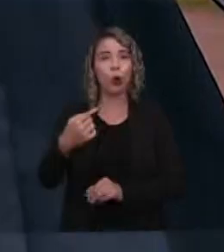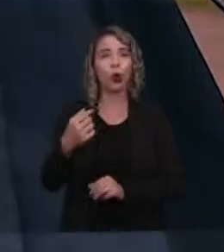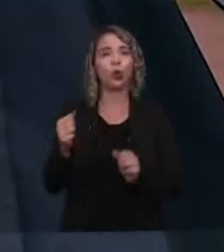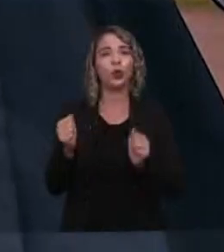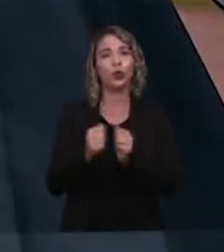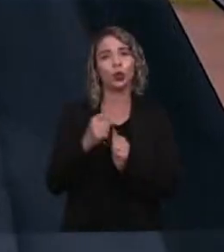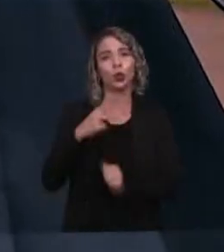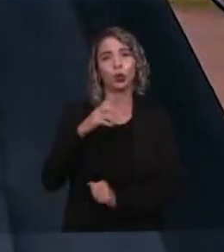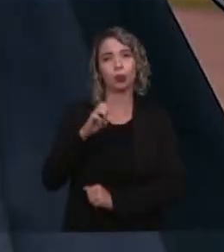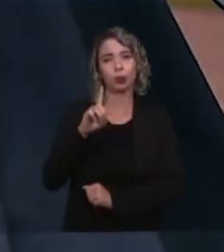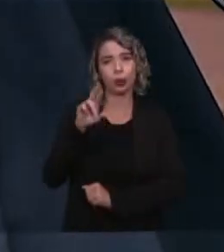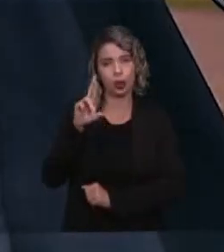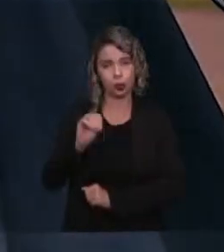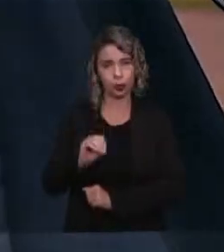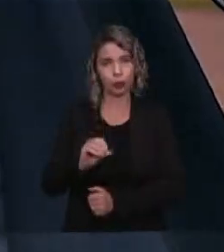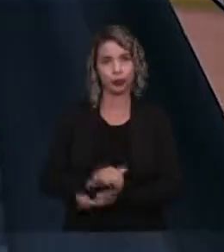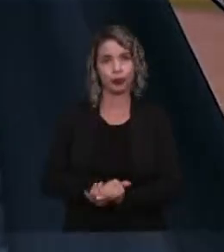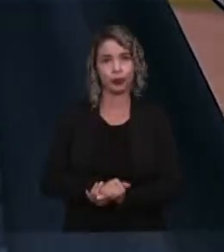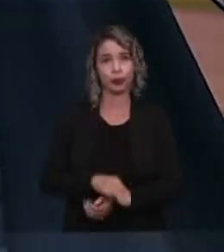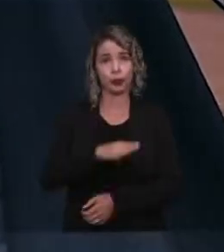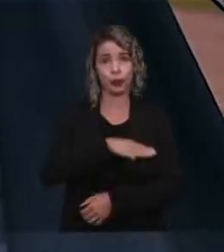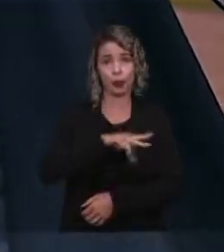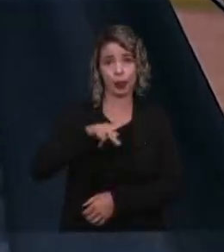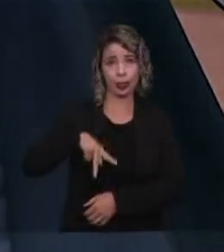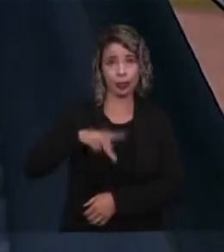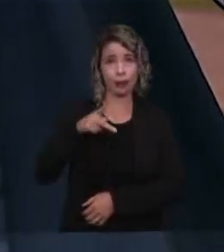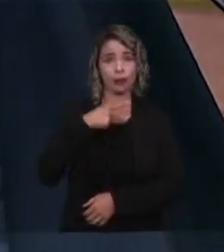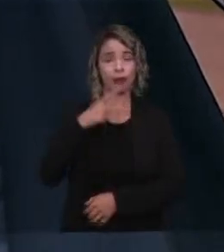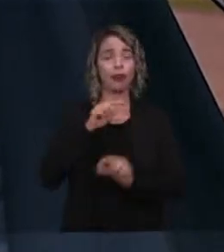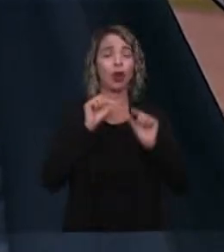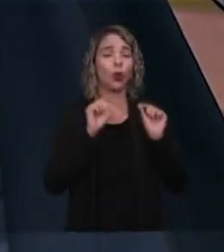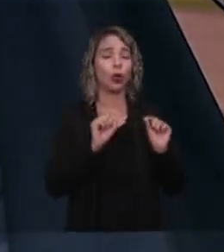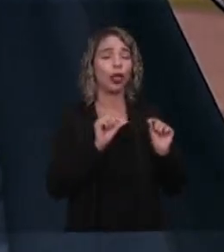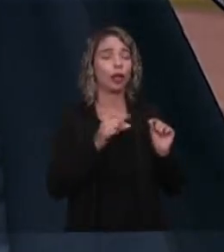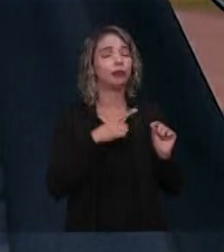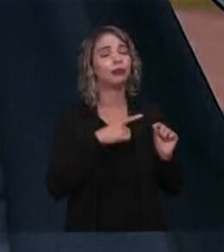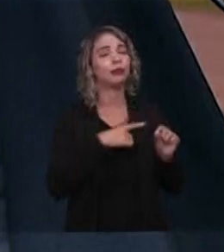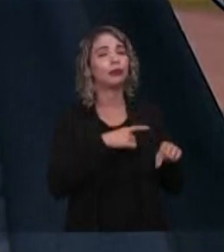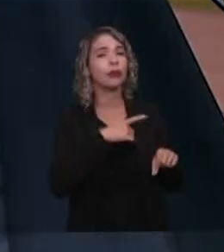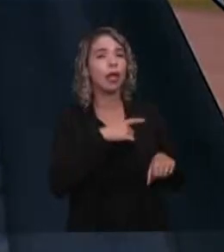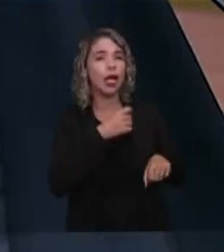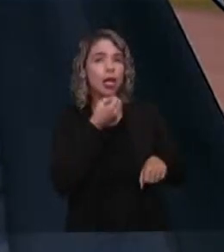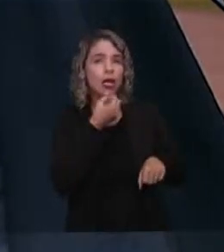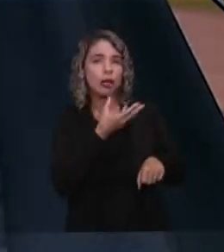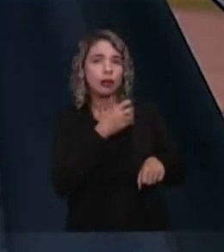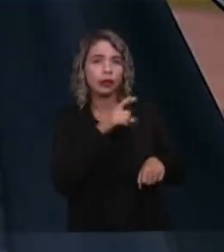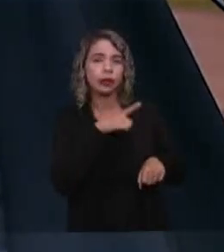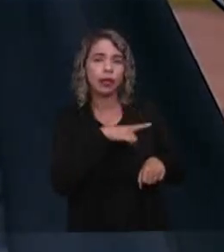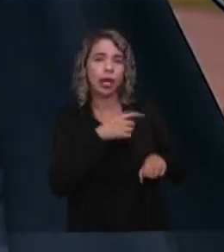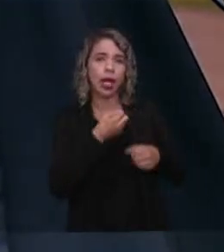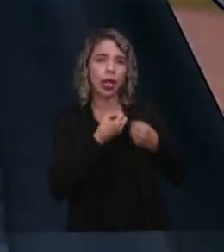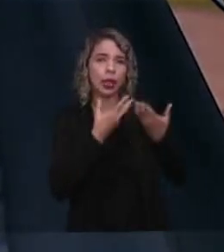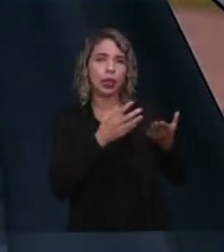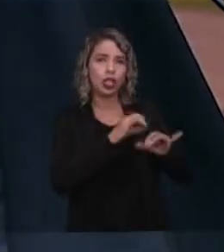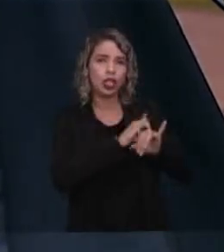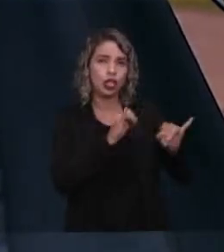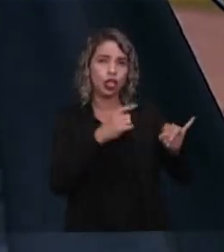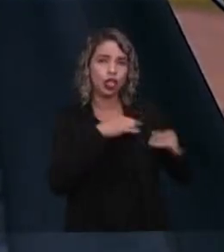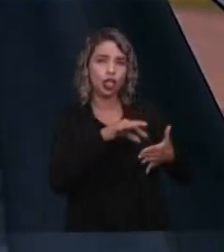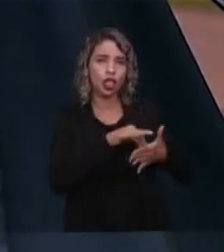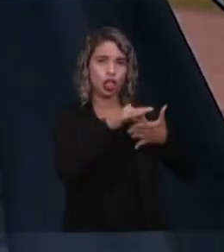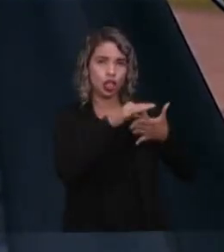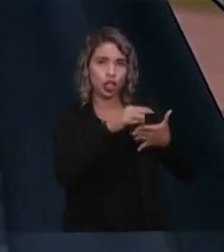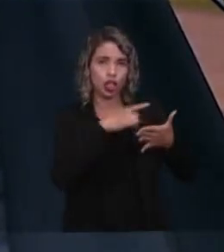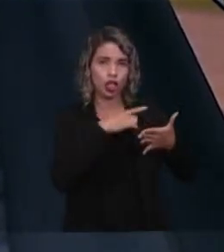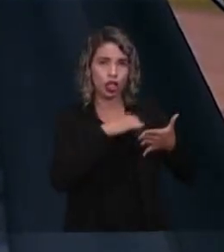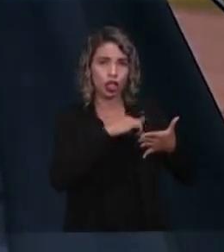Vejamos. Ministério Público. O senhor diz aqui também, nesse momento, ou nesse mesmo depoimento, que declara que a indicação por trás